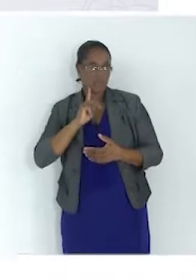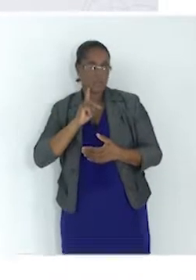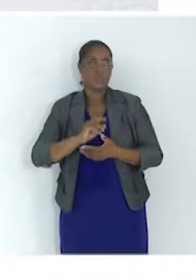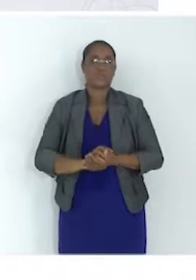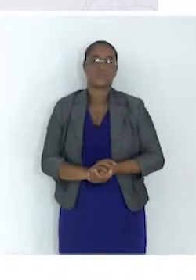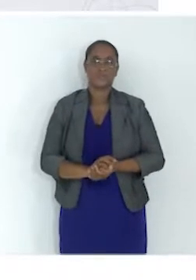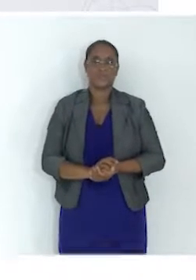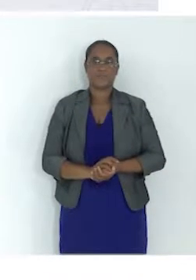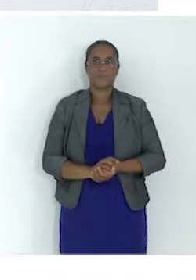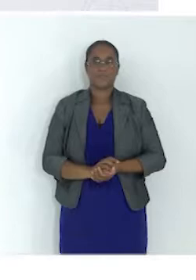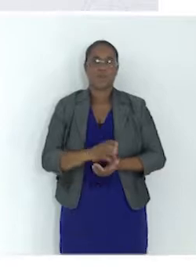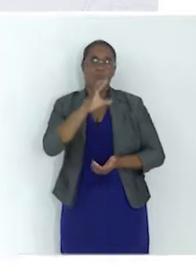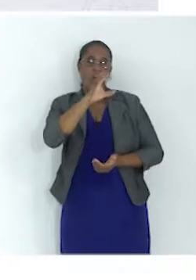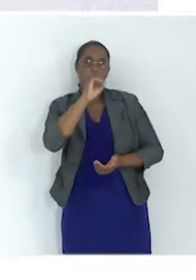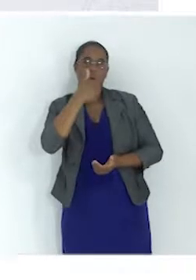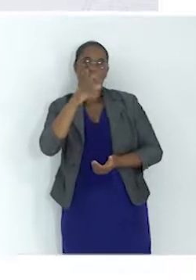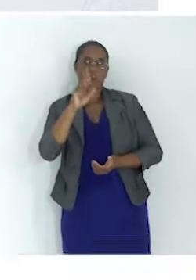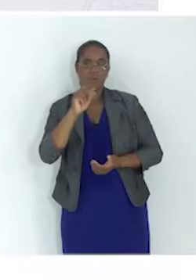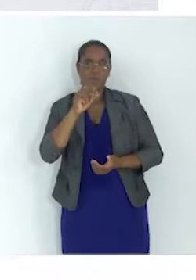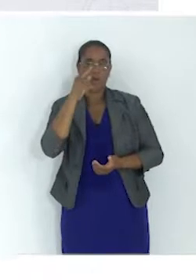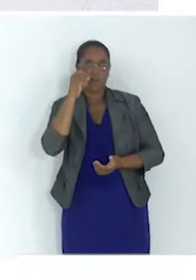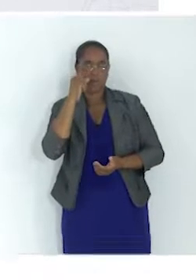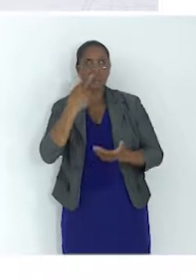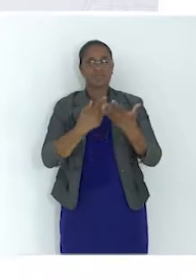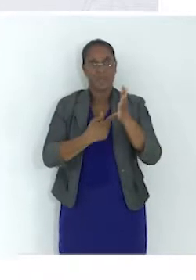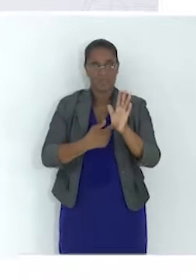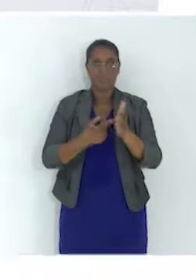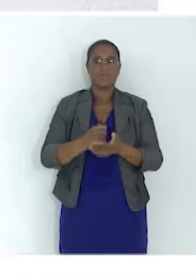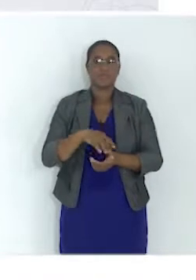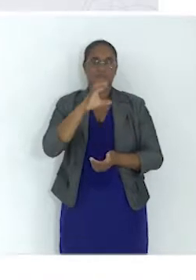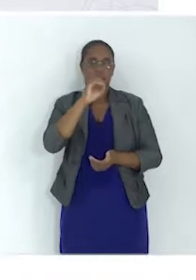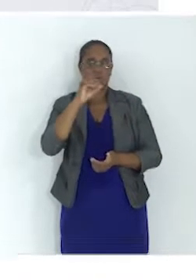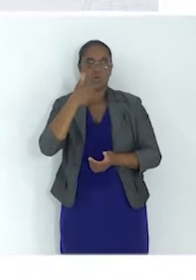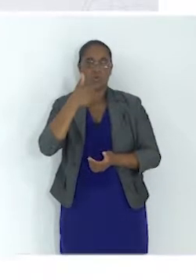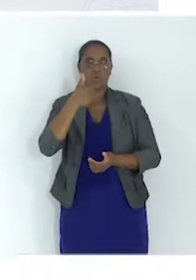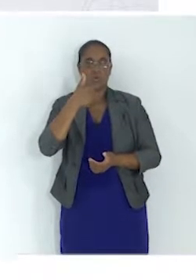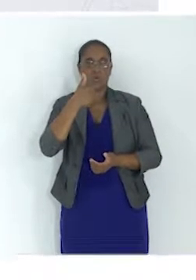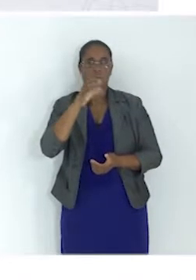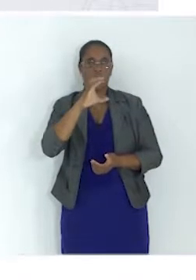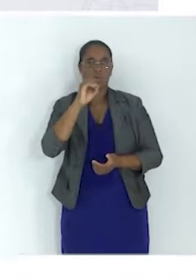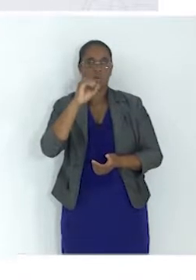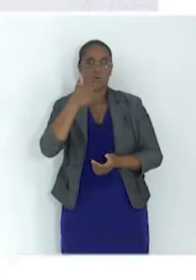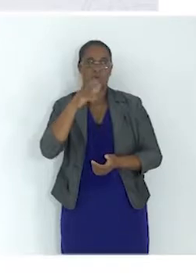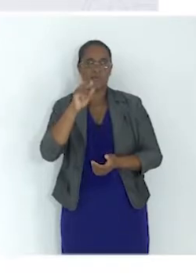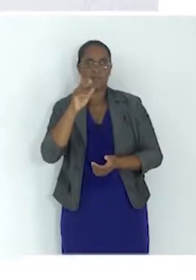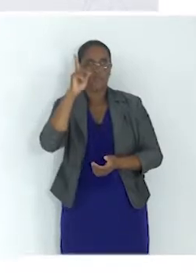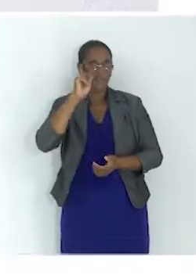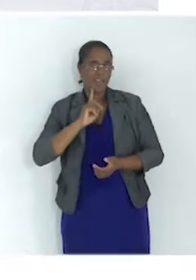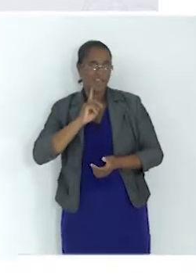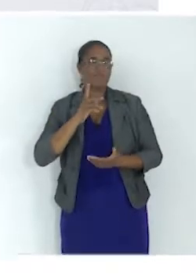macho, exemplo, cobra, fêmea. Por vezes, para indicar a diferença de